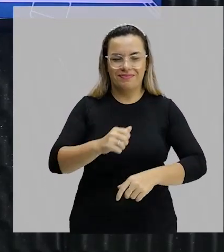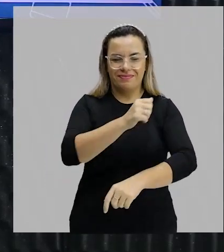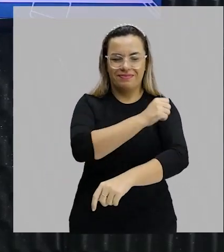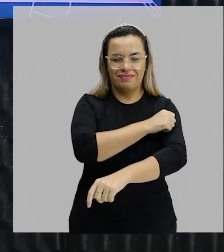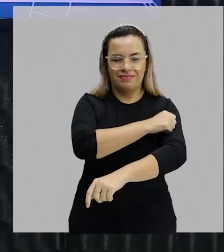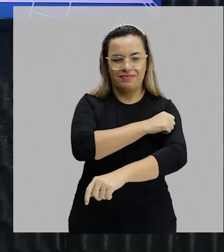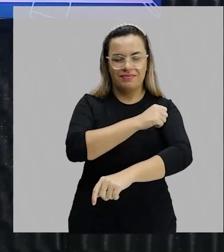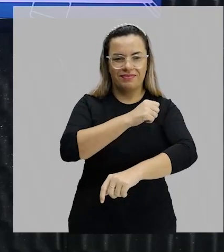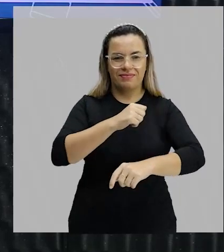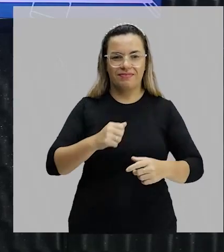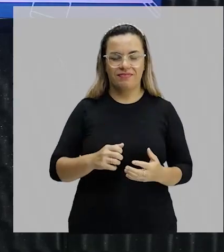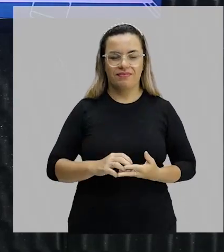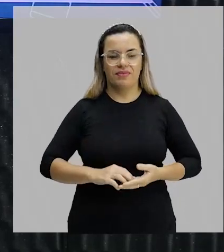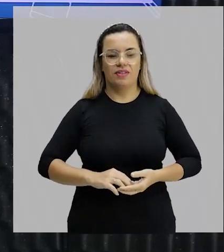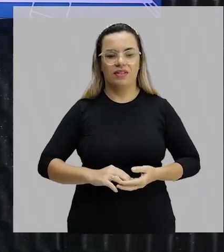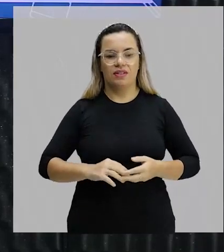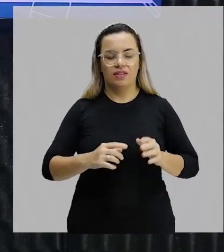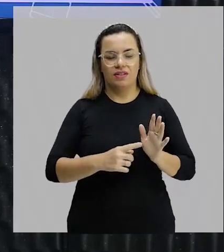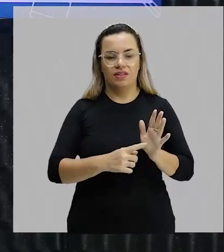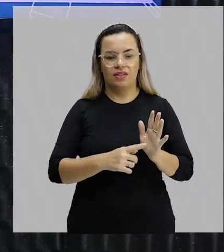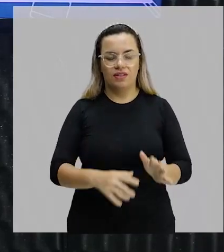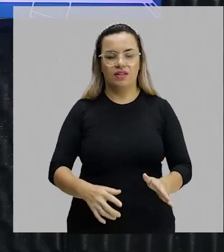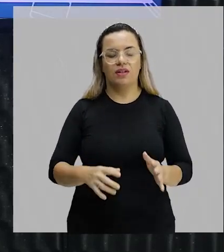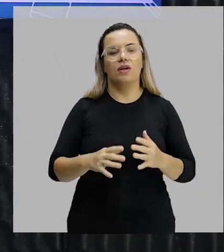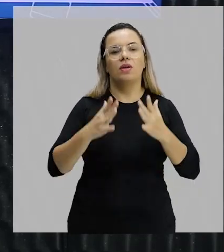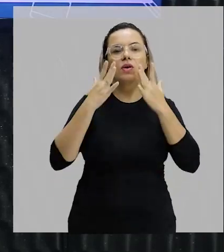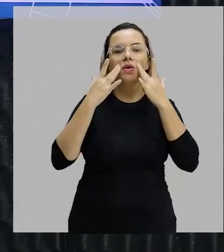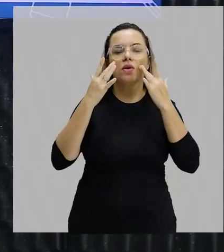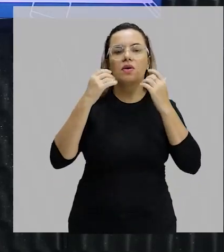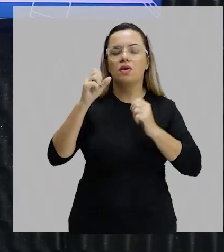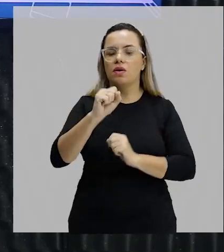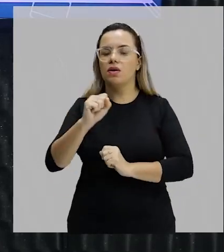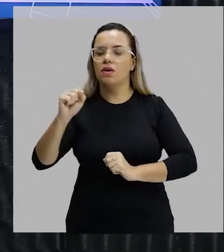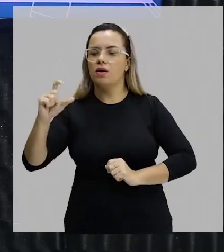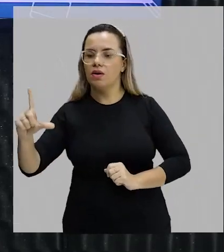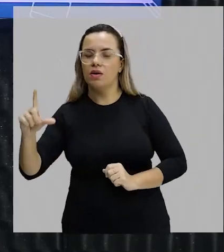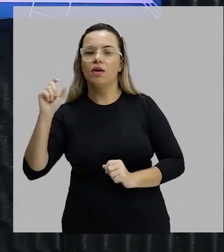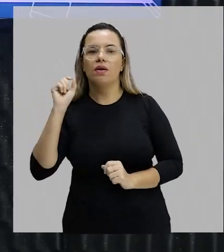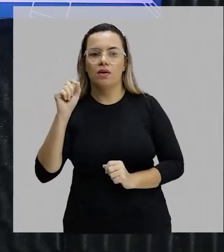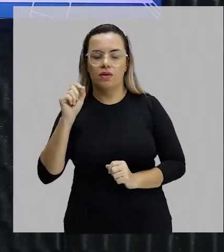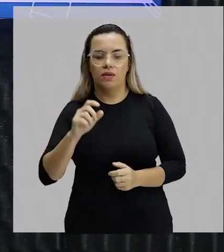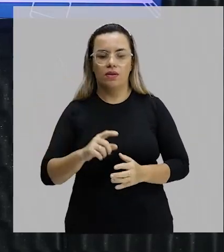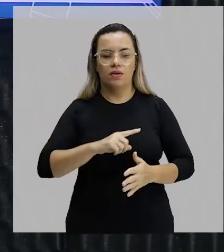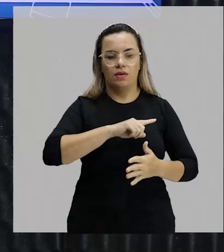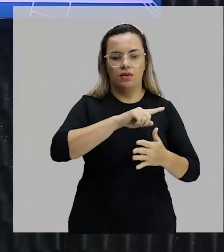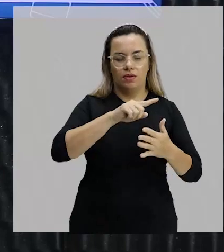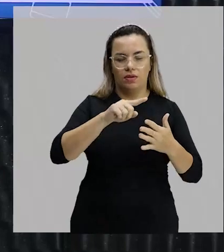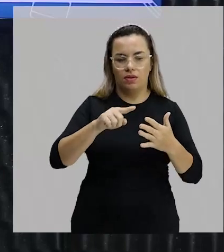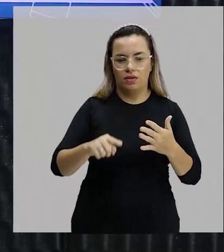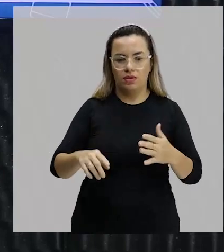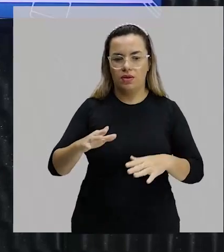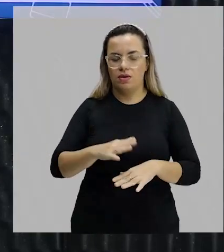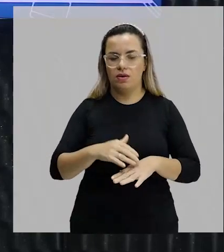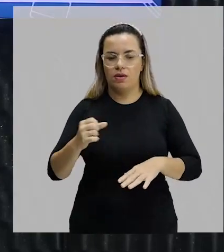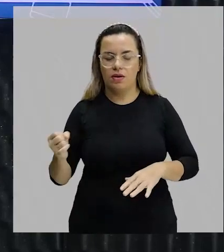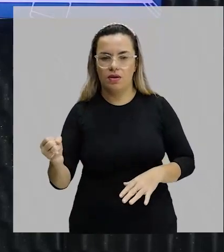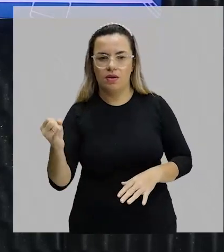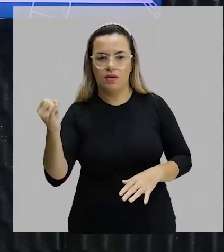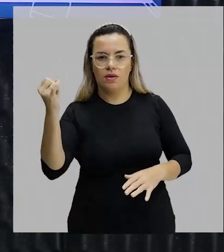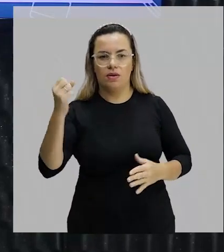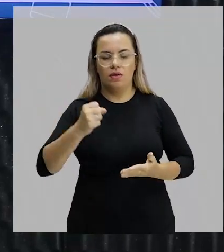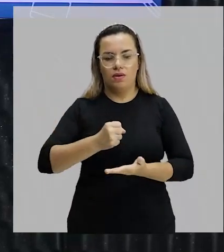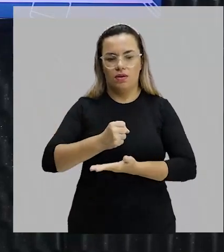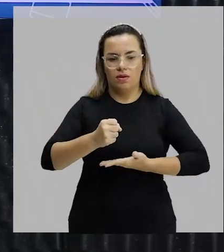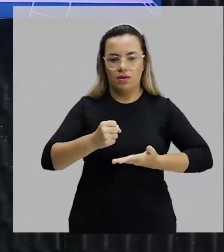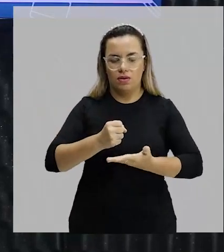final de semana novamente em um teatro aqui de São Luís e a gente vai falar sobre esses elementos mais importantes, basicamente